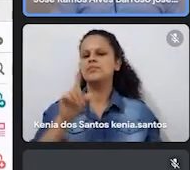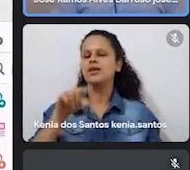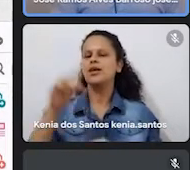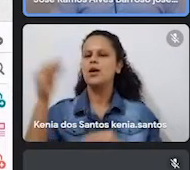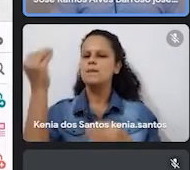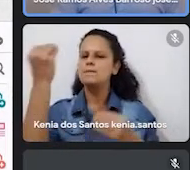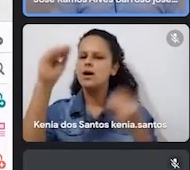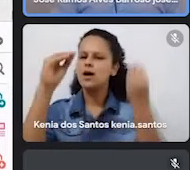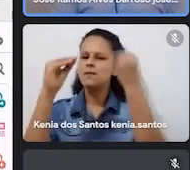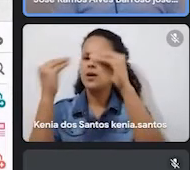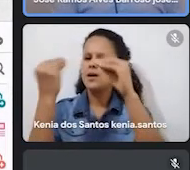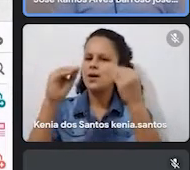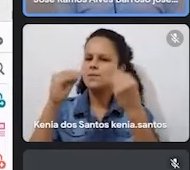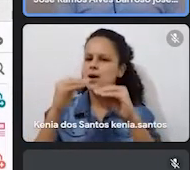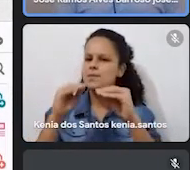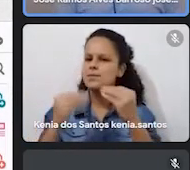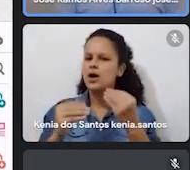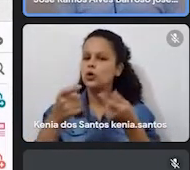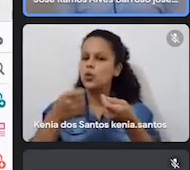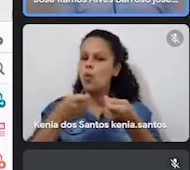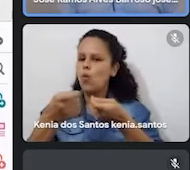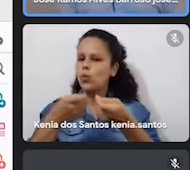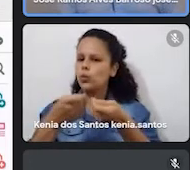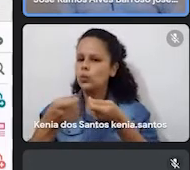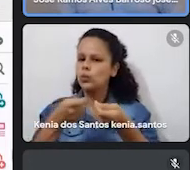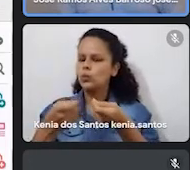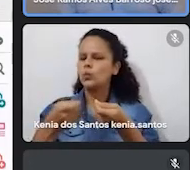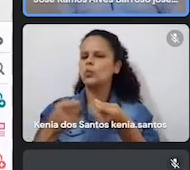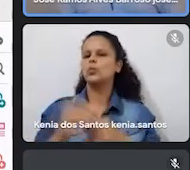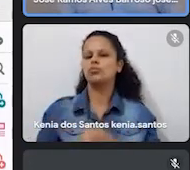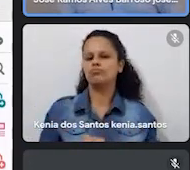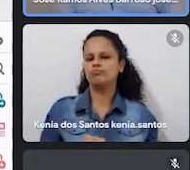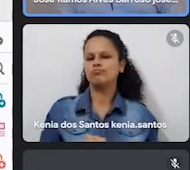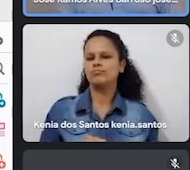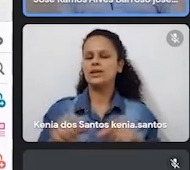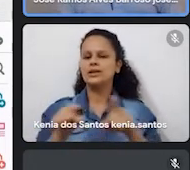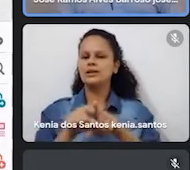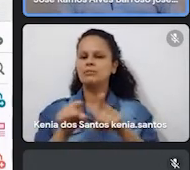controlar. Queda com diferença de nível.